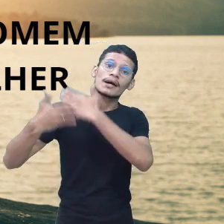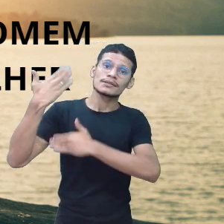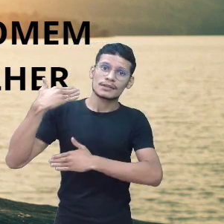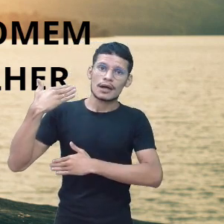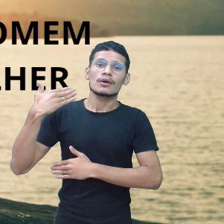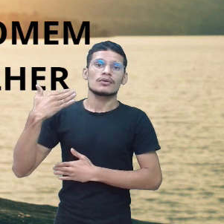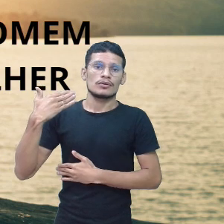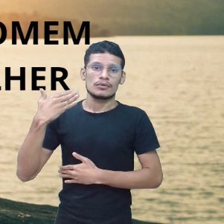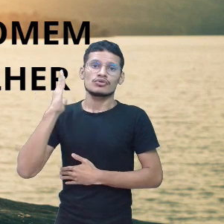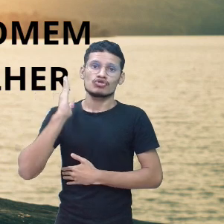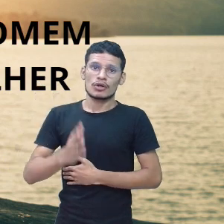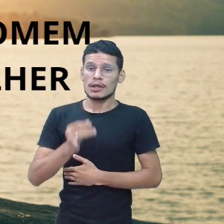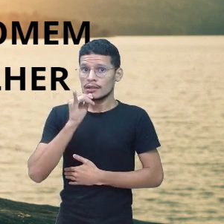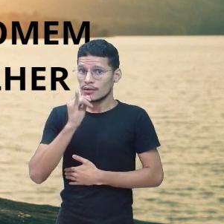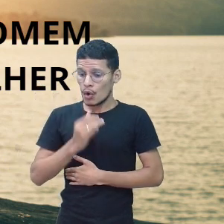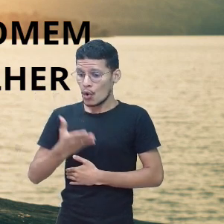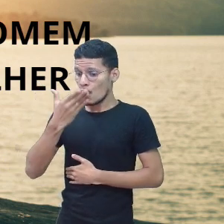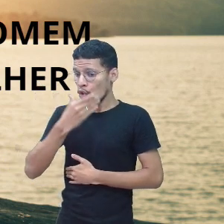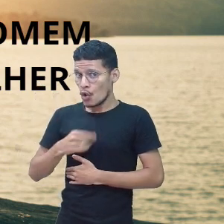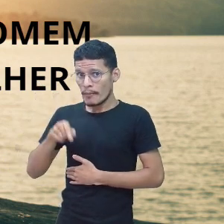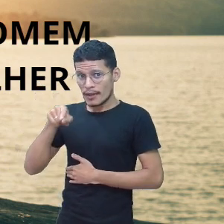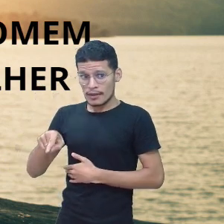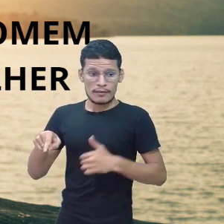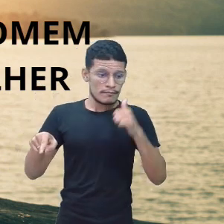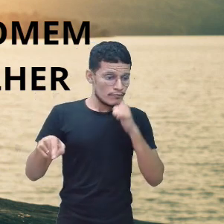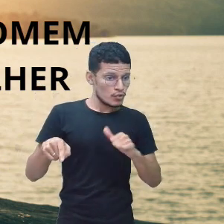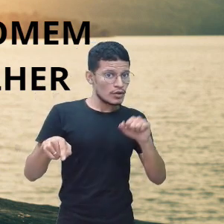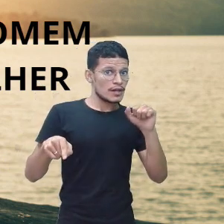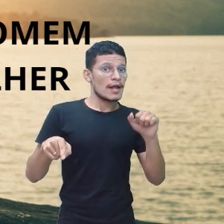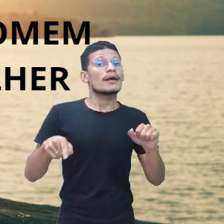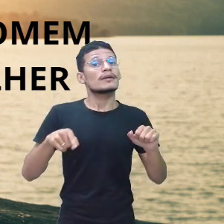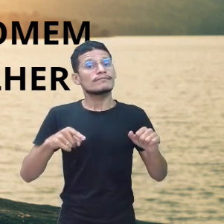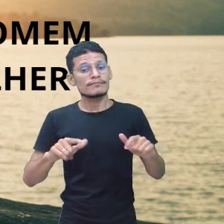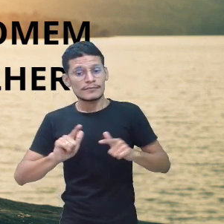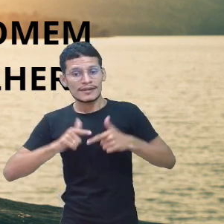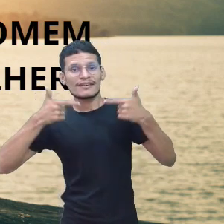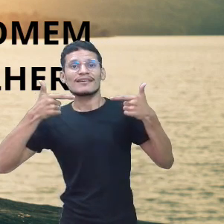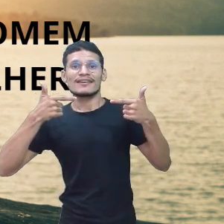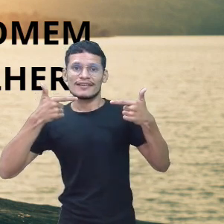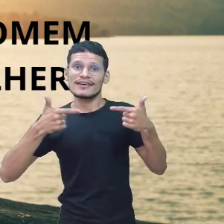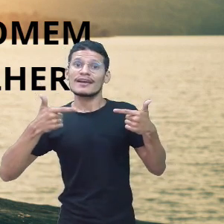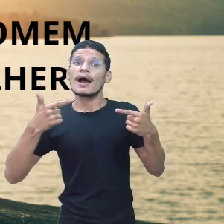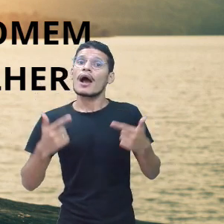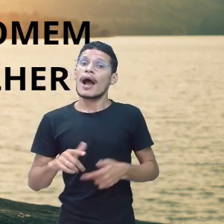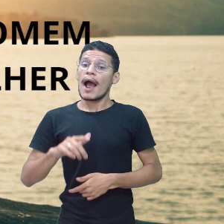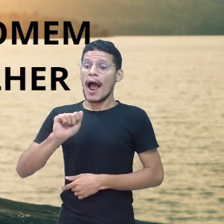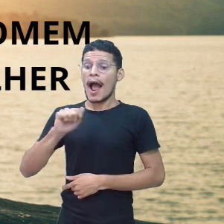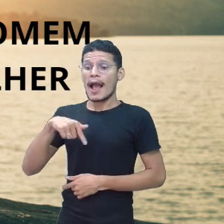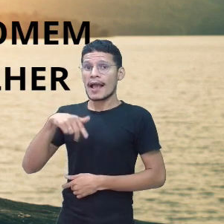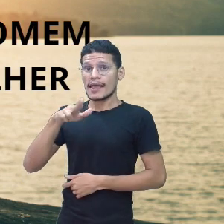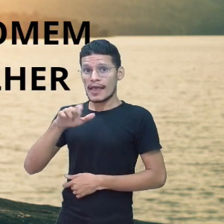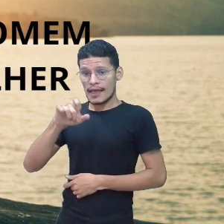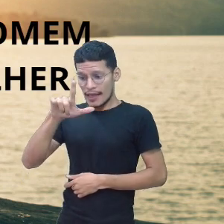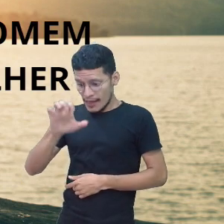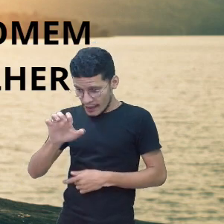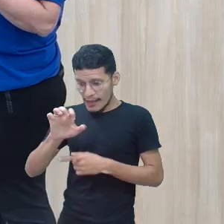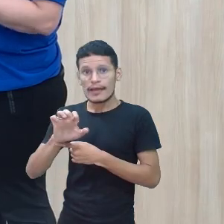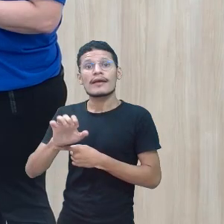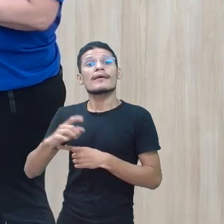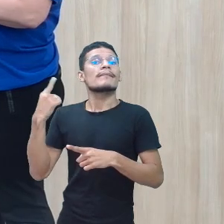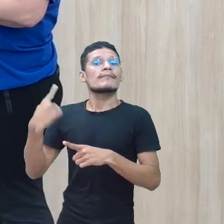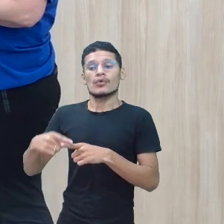olha. O homem e a mulher estavam sorrindo. Aquele porque foi